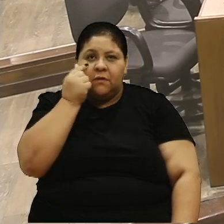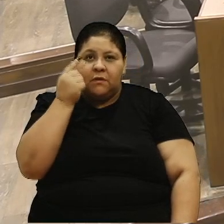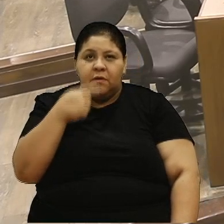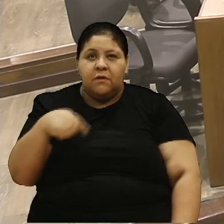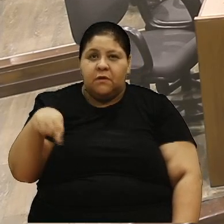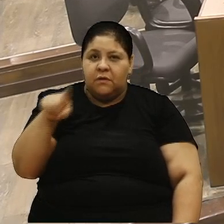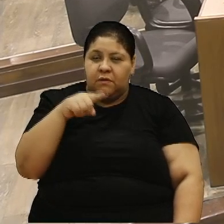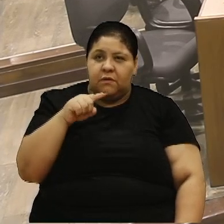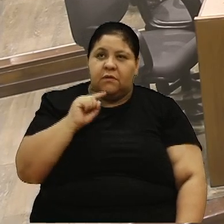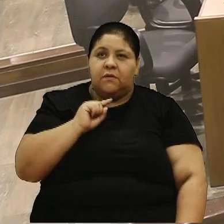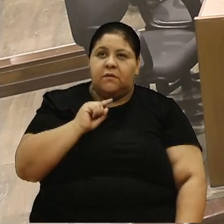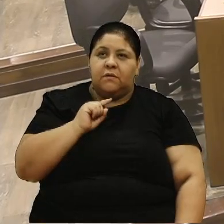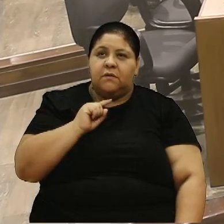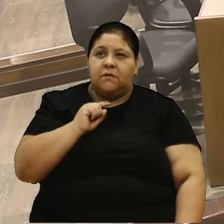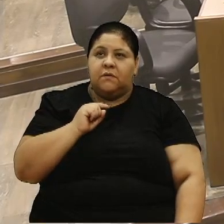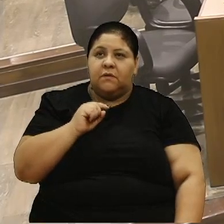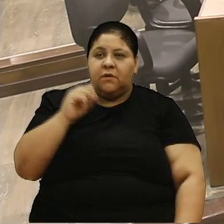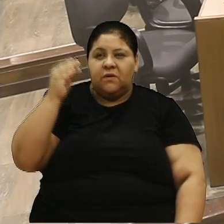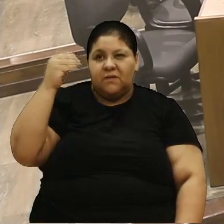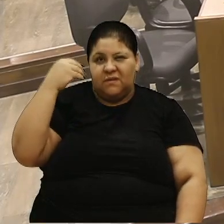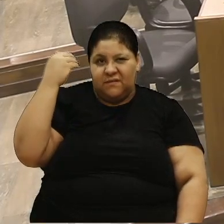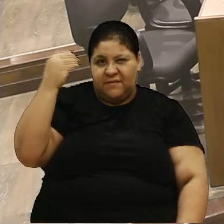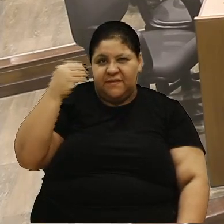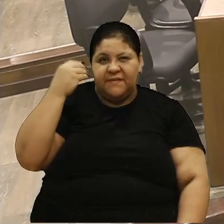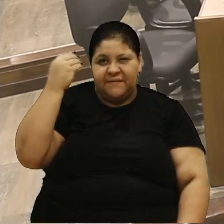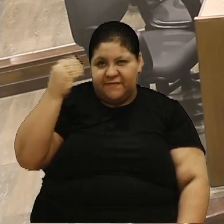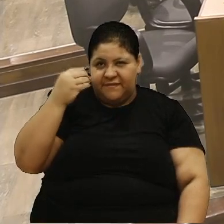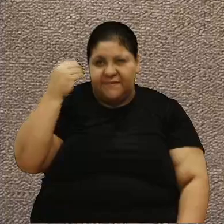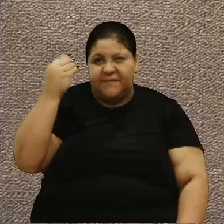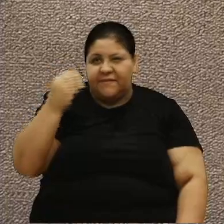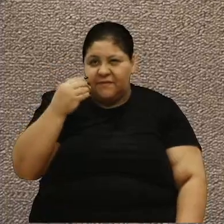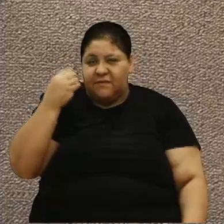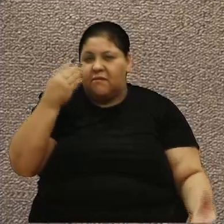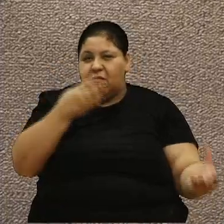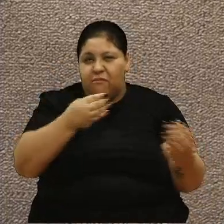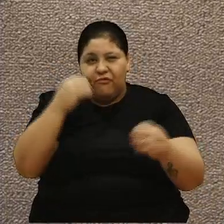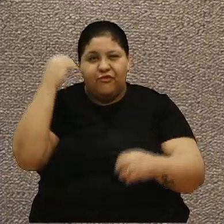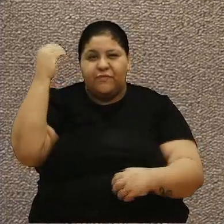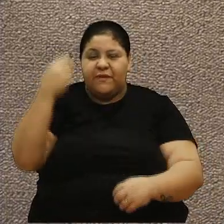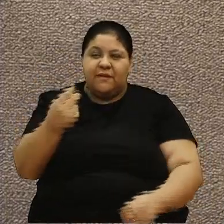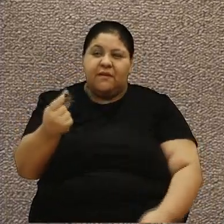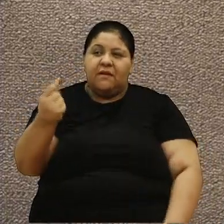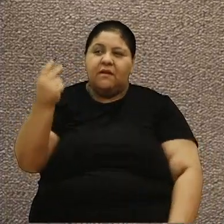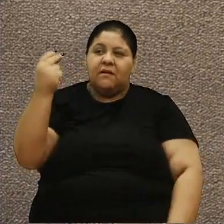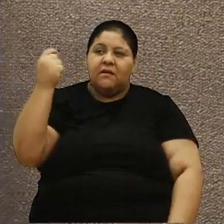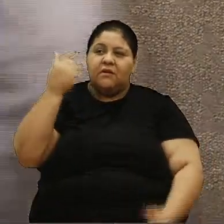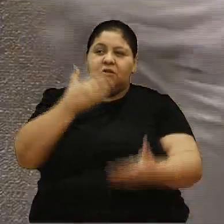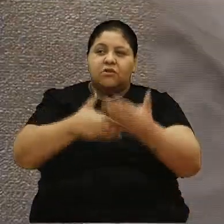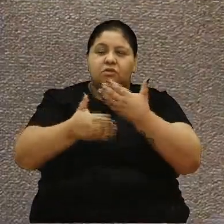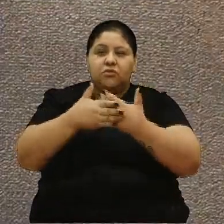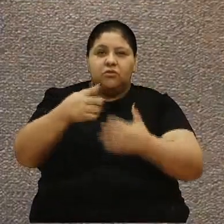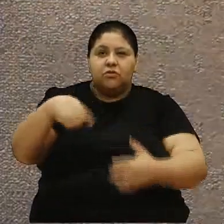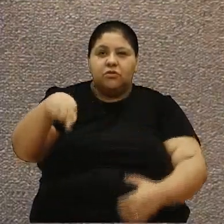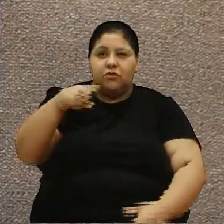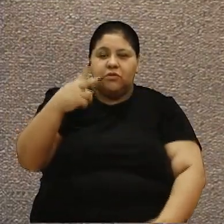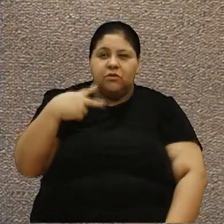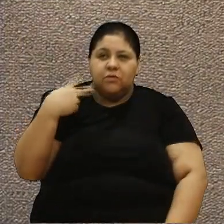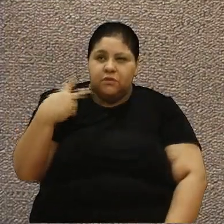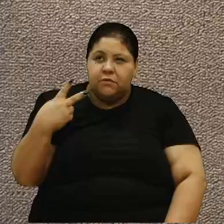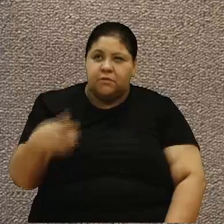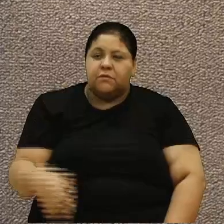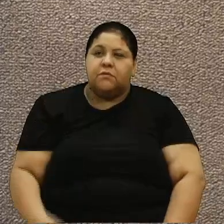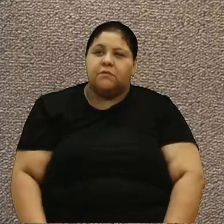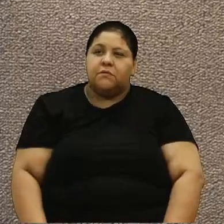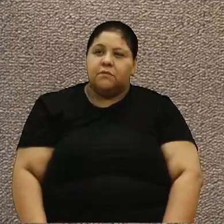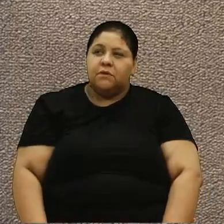nossas experiências, reminiscências, experiências de passado. Todos nós, vereadores, nós